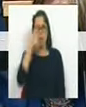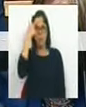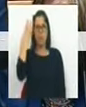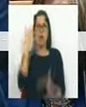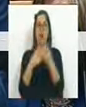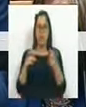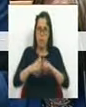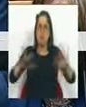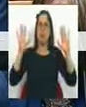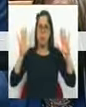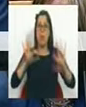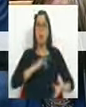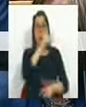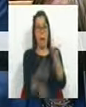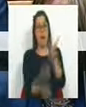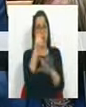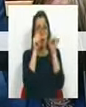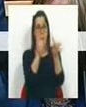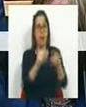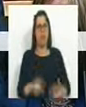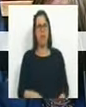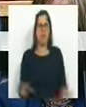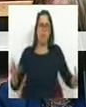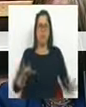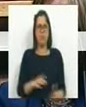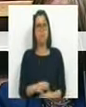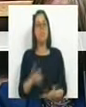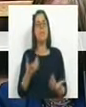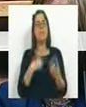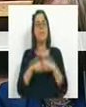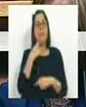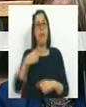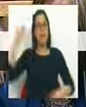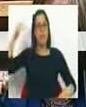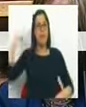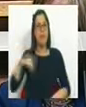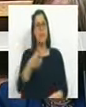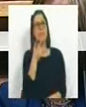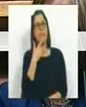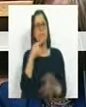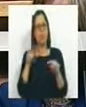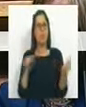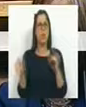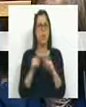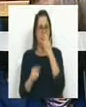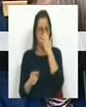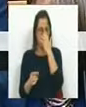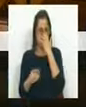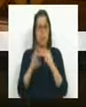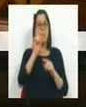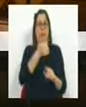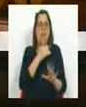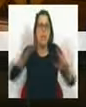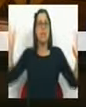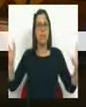a resolver os problemas que os senhores criaram. Haja decoro. E já agora, por falar em passado, que os senhores tantos falaram neste debate, os senhores têm que